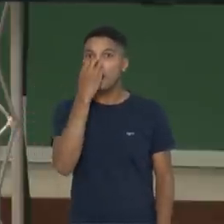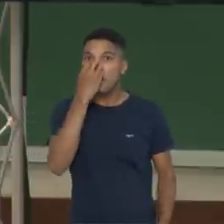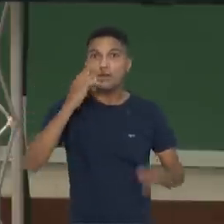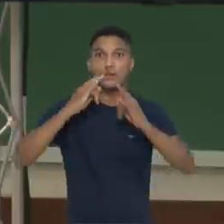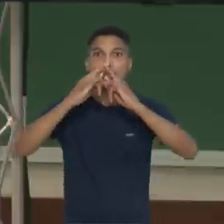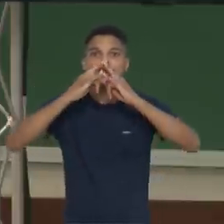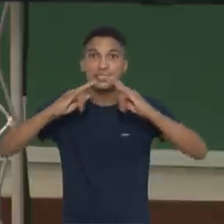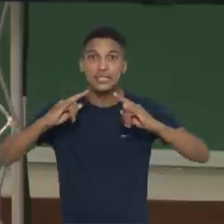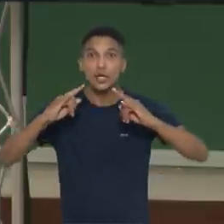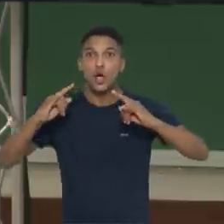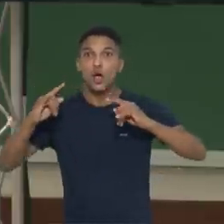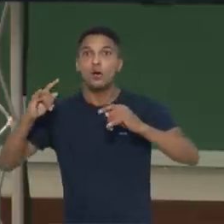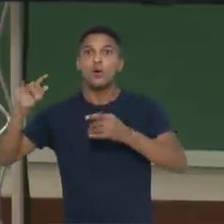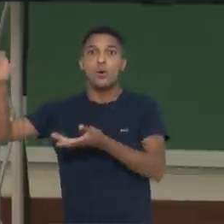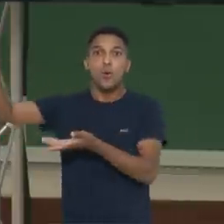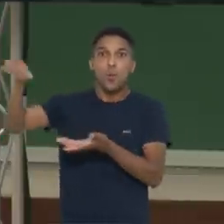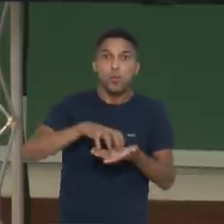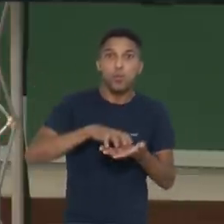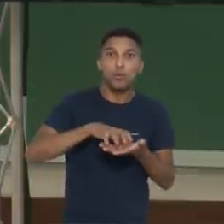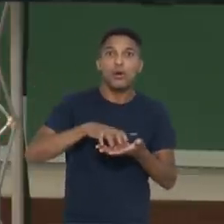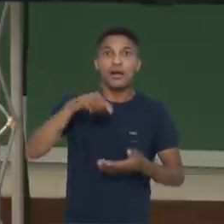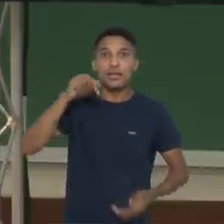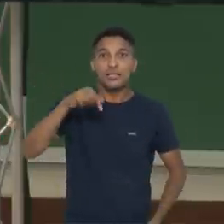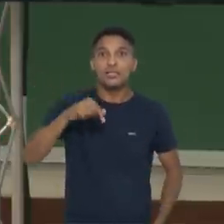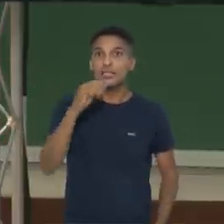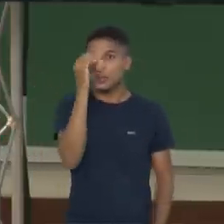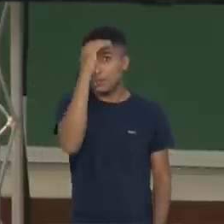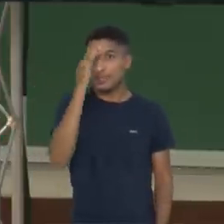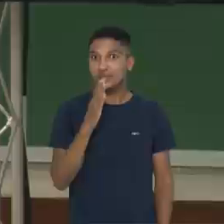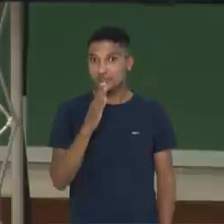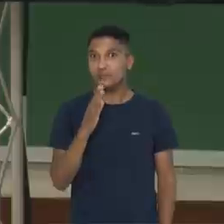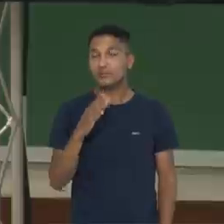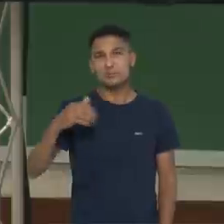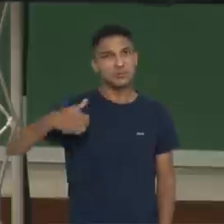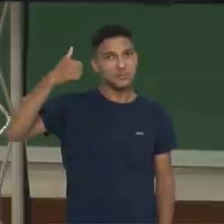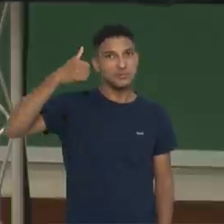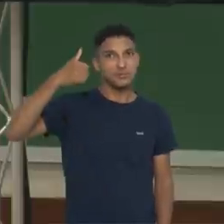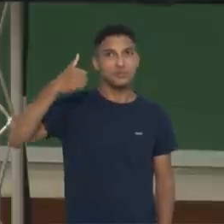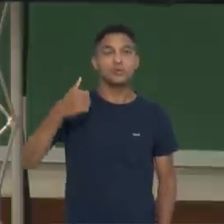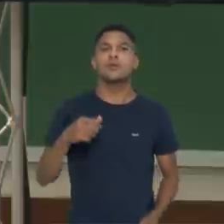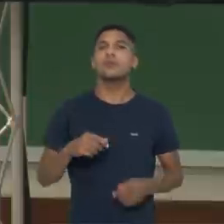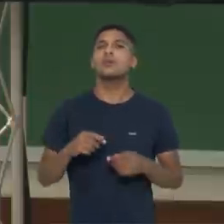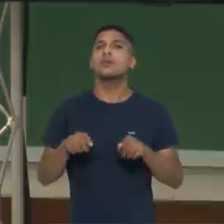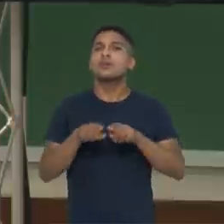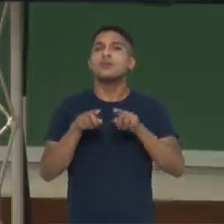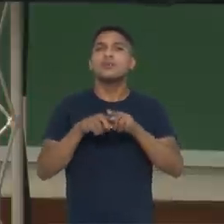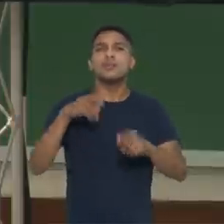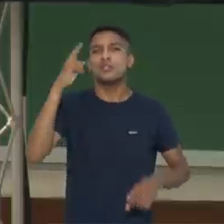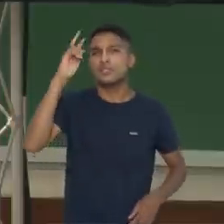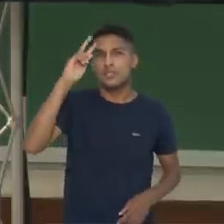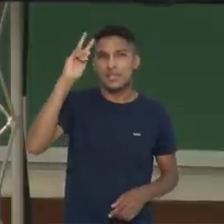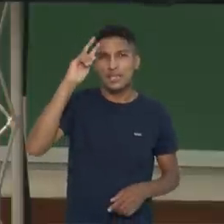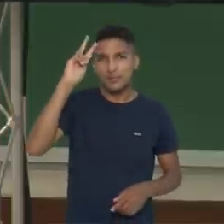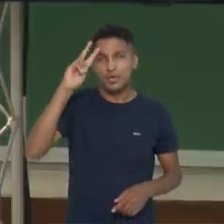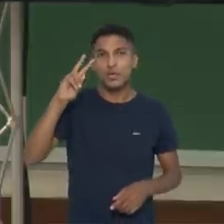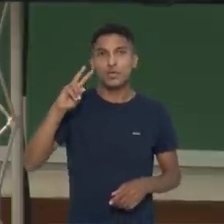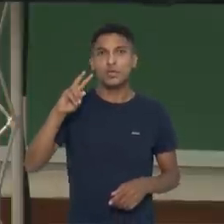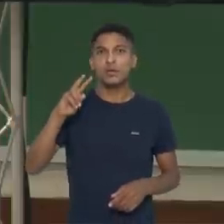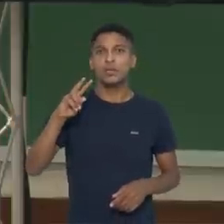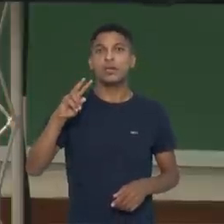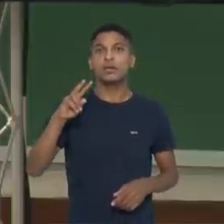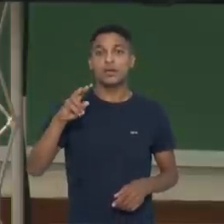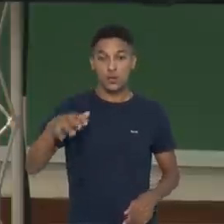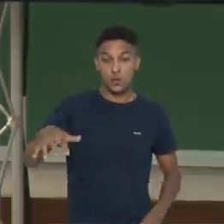o primeiro, né? Lembram que o picadeiro, a gente falou dele a aula passada, né? Na outra aula. A gente falou a questão do circo,